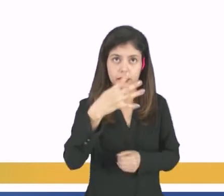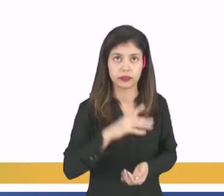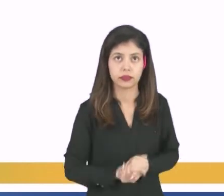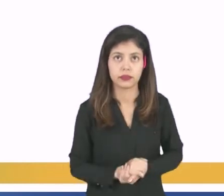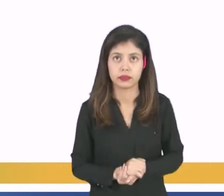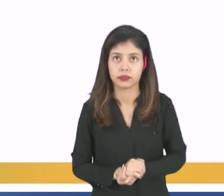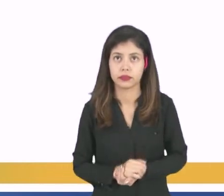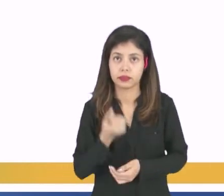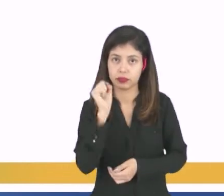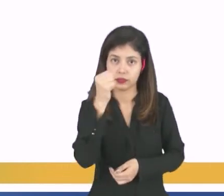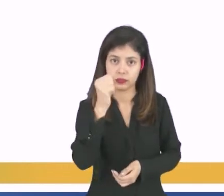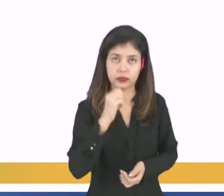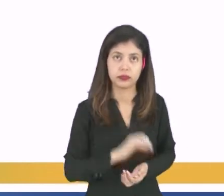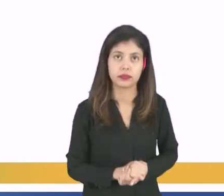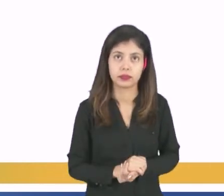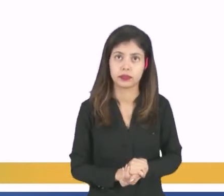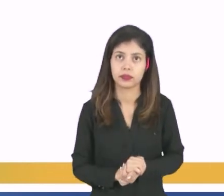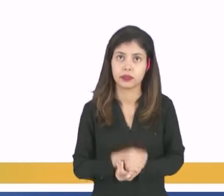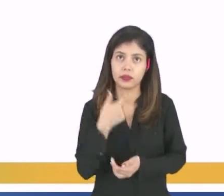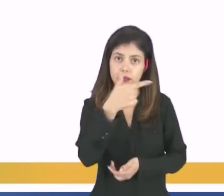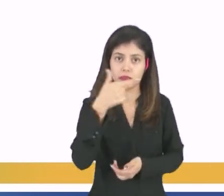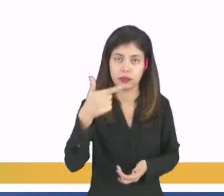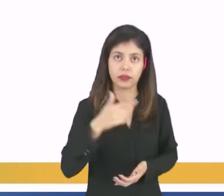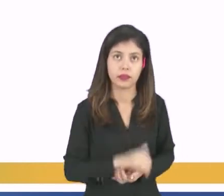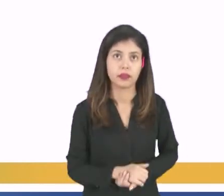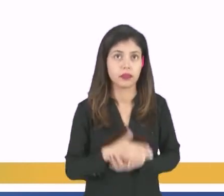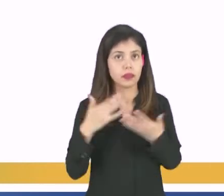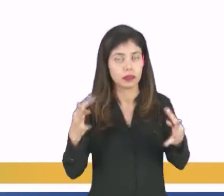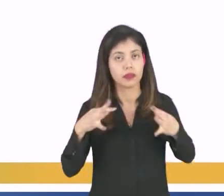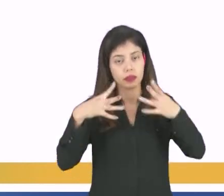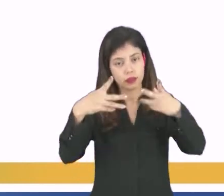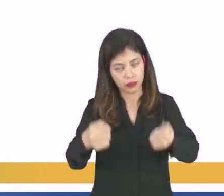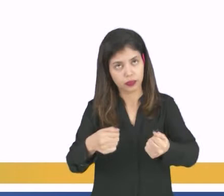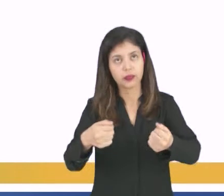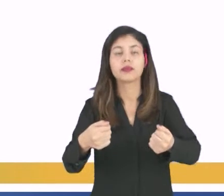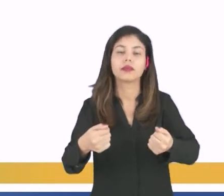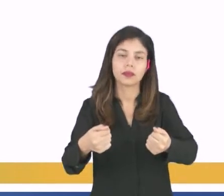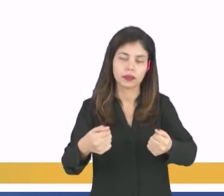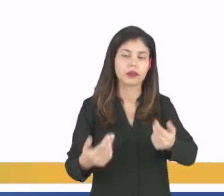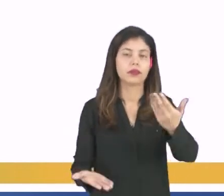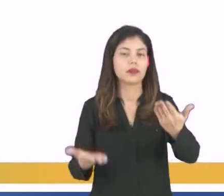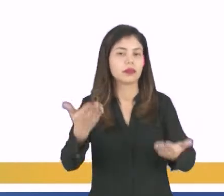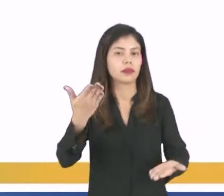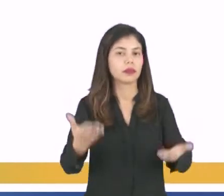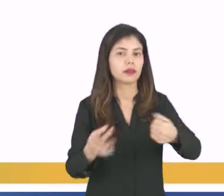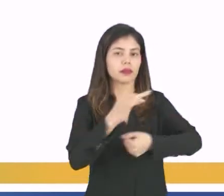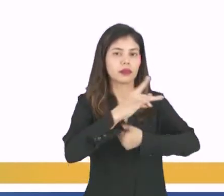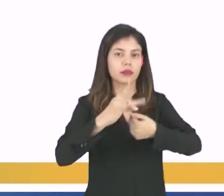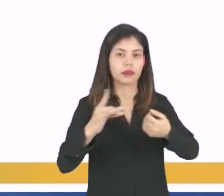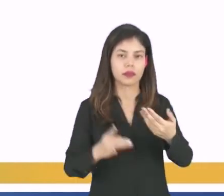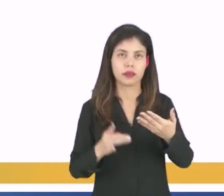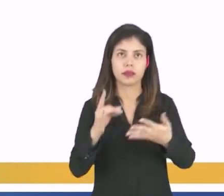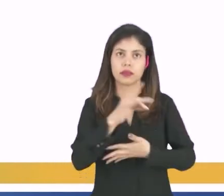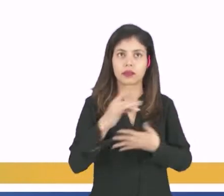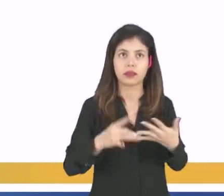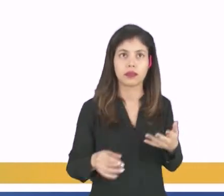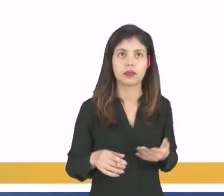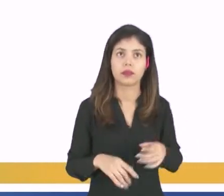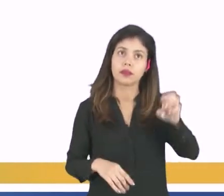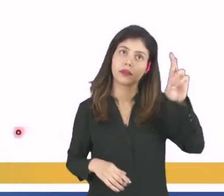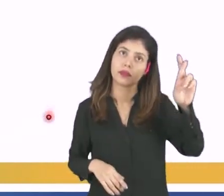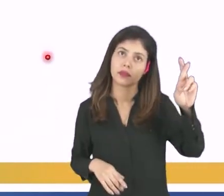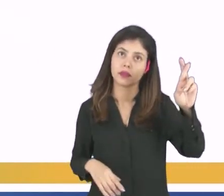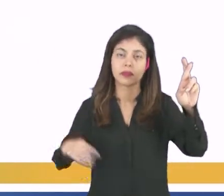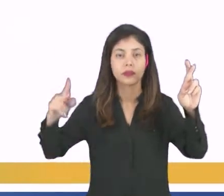4, enxofre tem 8, oxigênio tem 22. Então, todos os elementos químicos, lado dos